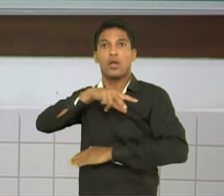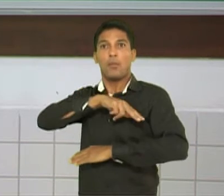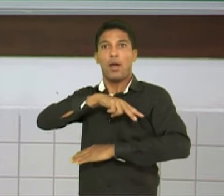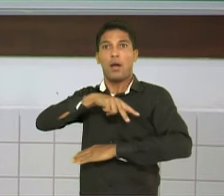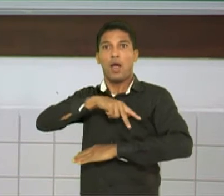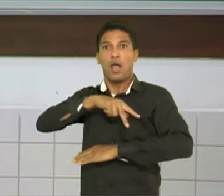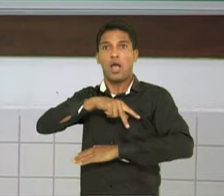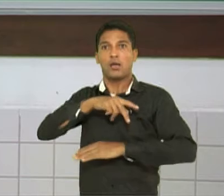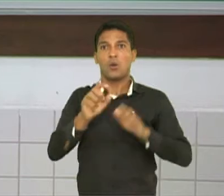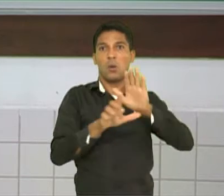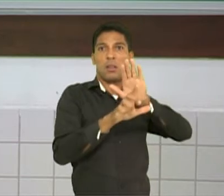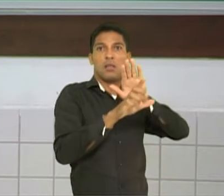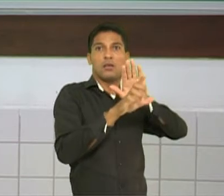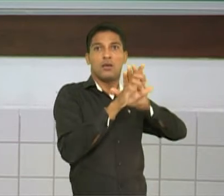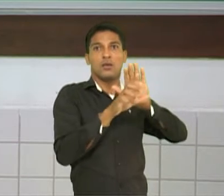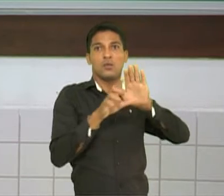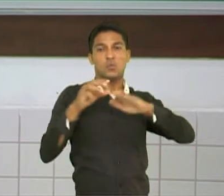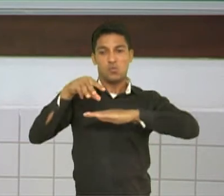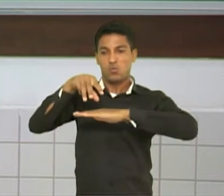Brasil a partir de